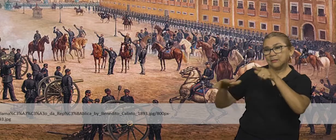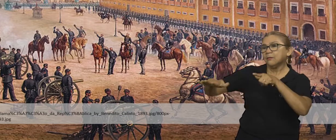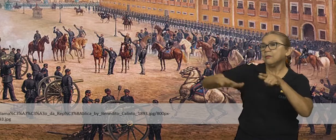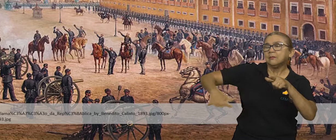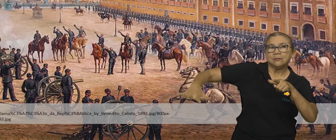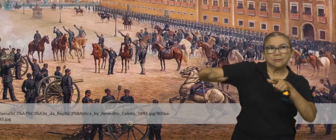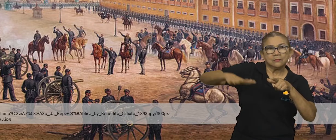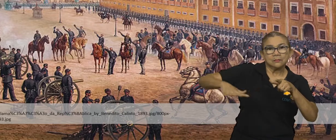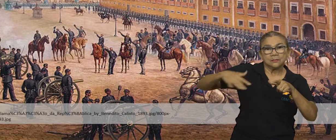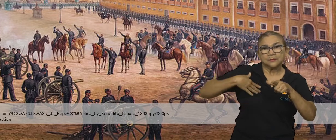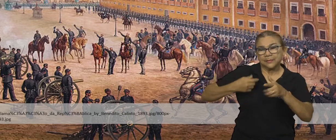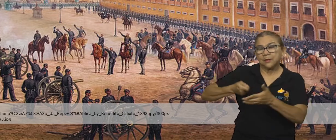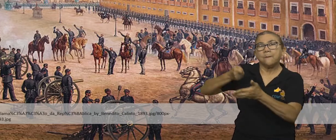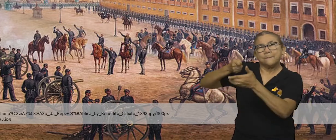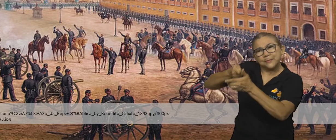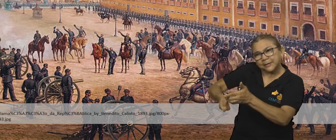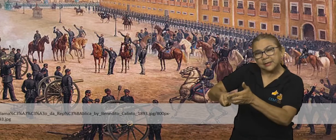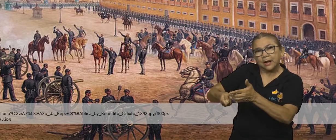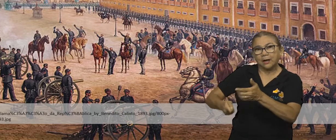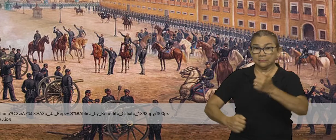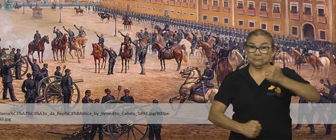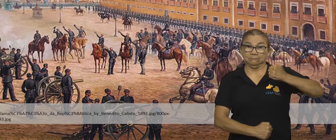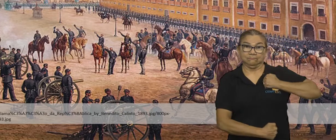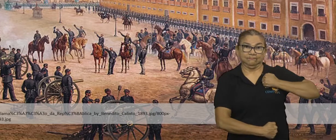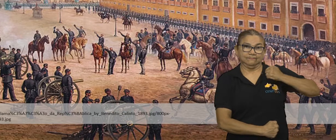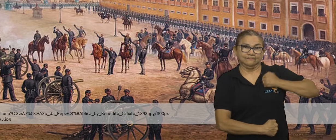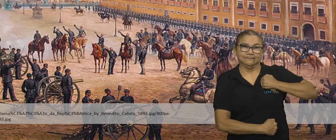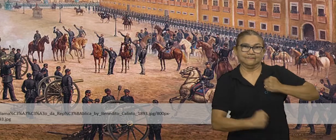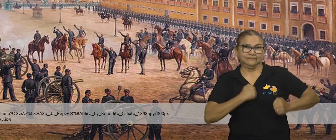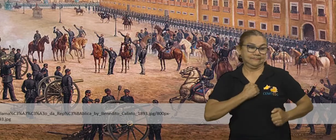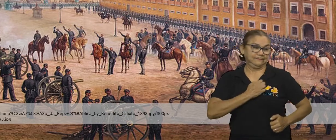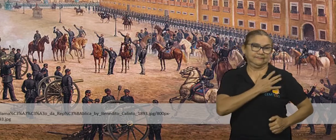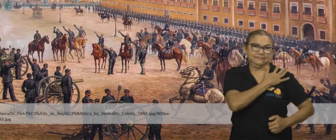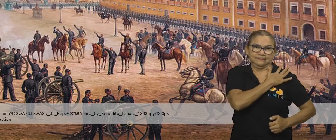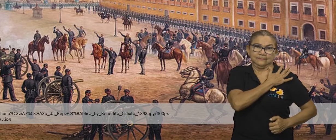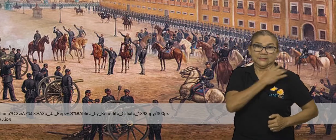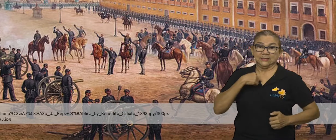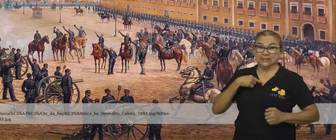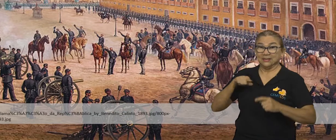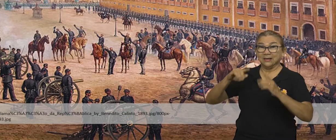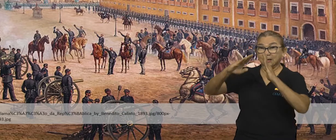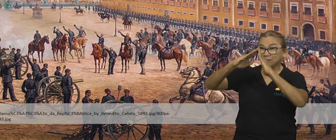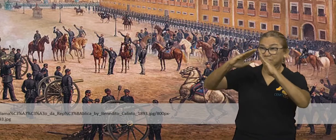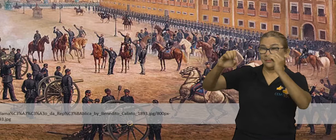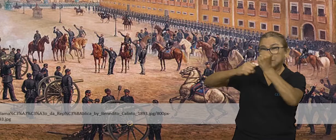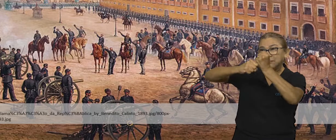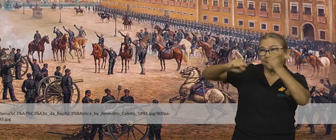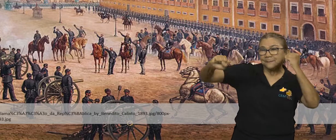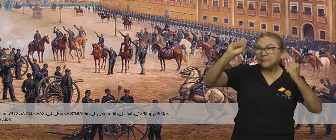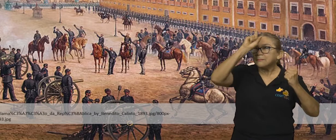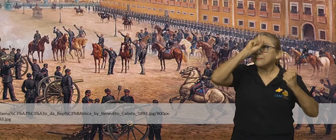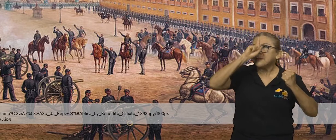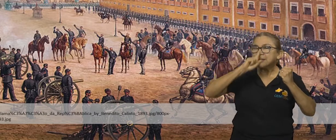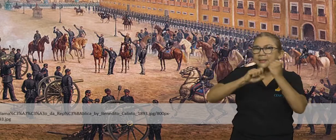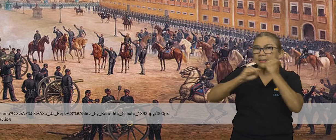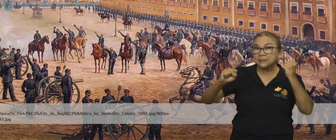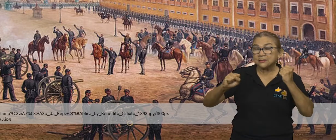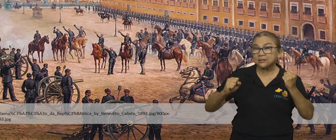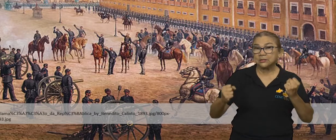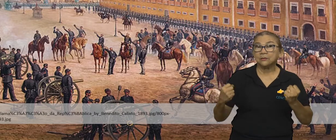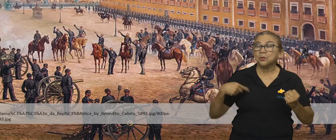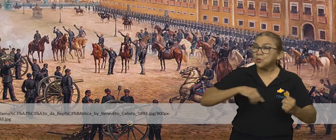o comando do exército. Nesse prédio amarelo grande, estão localizadas as tropas de comando do